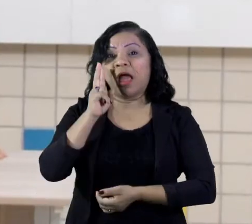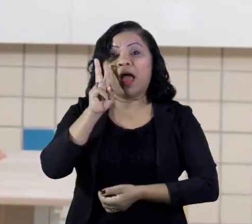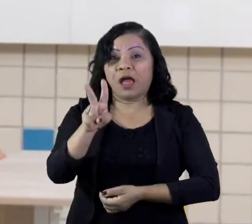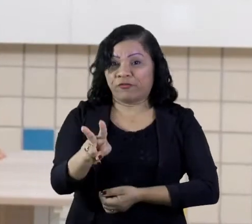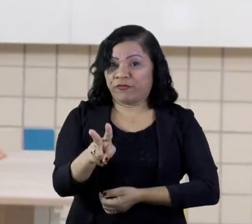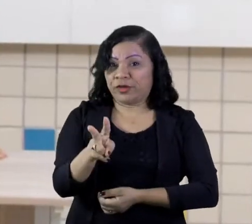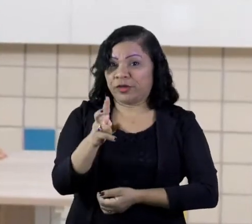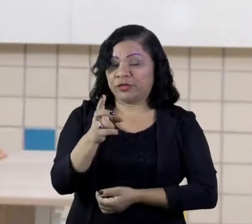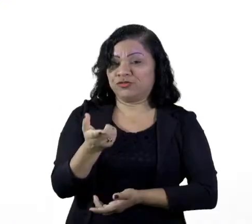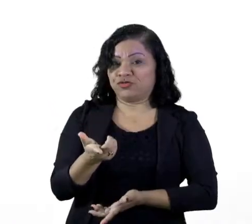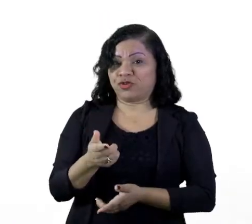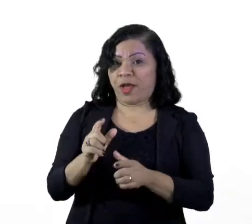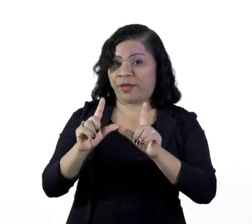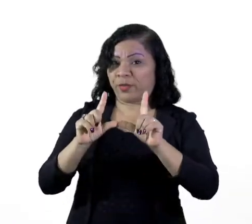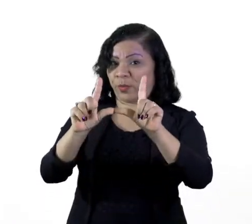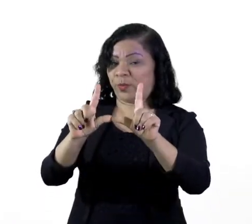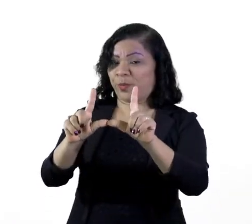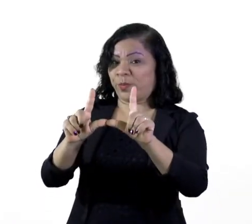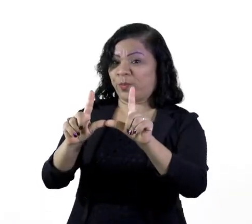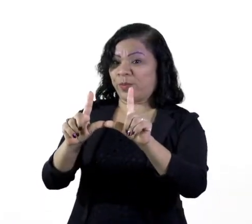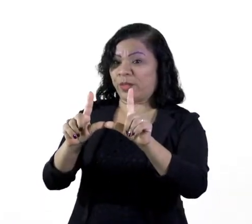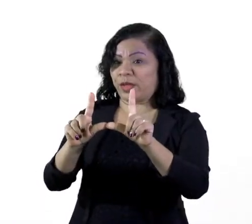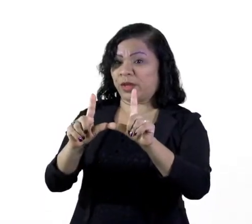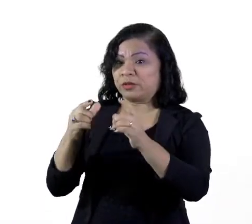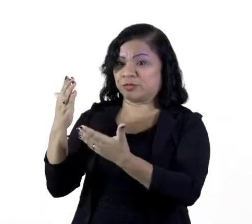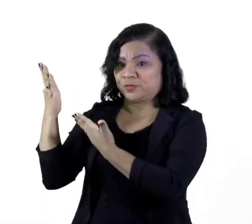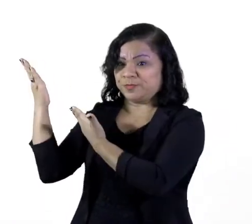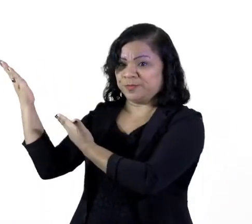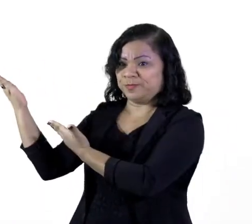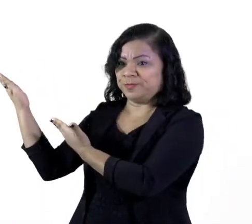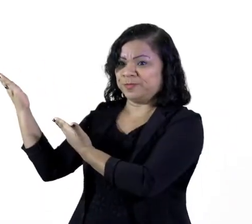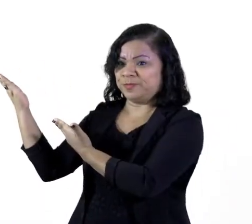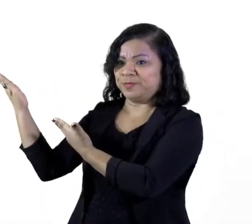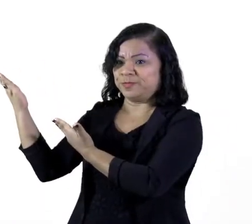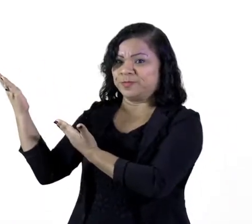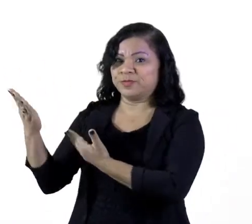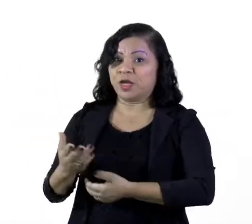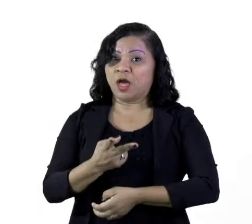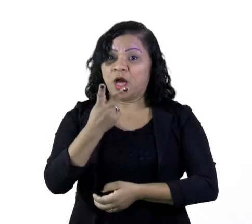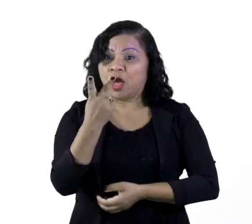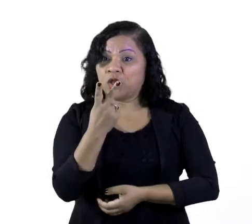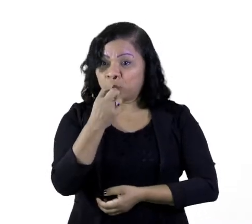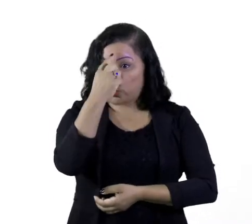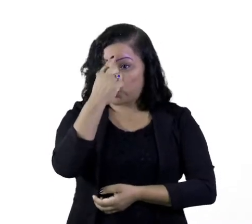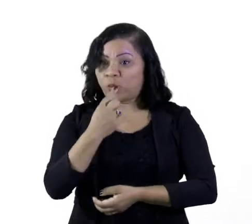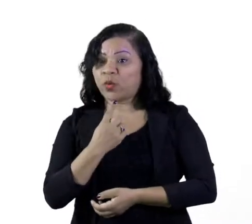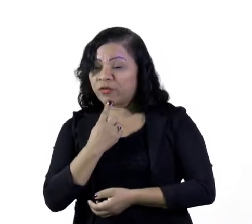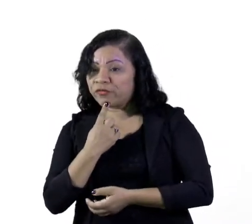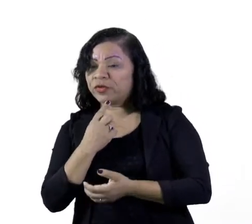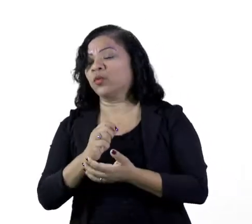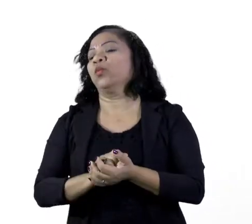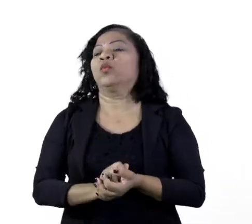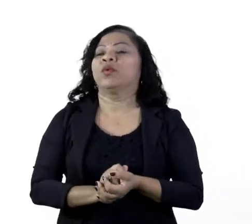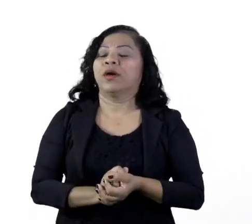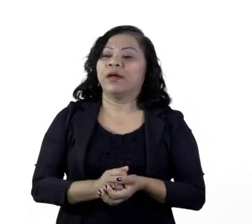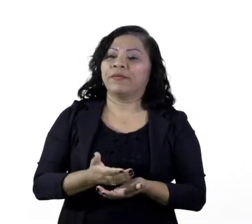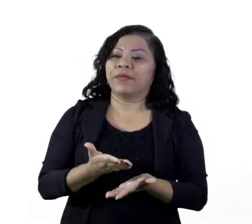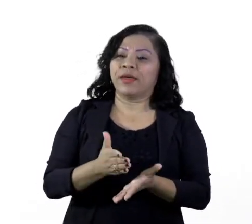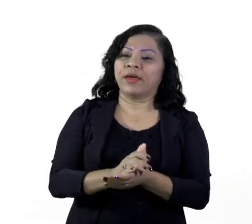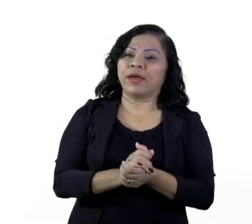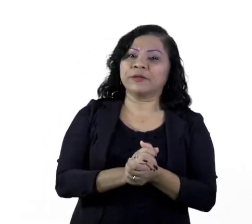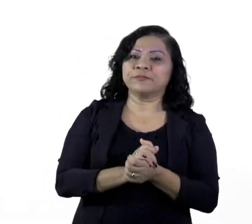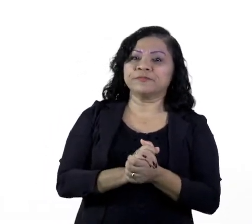que vai aparecer duas figuras, né? Um brigadeiro, o sinal de igualdade, e